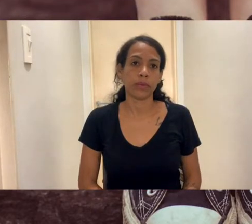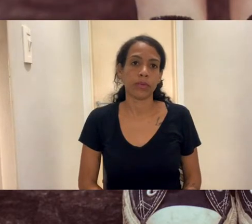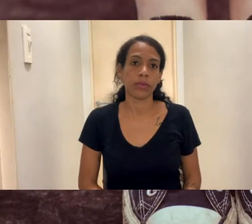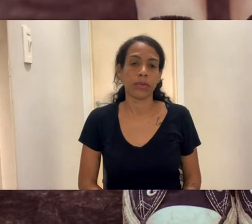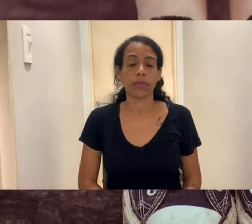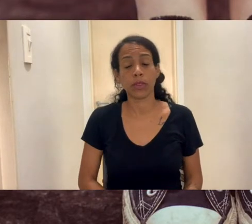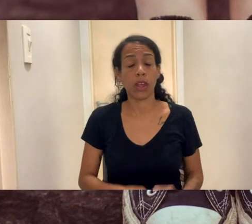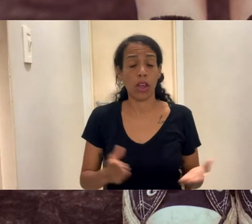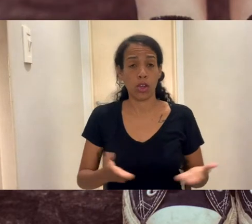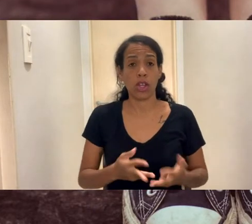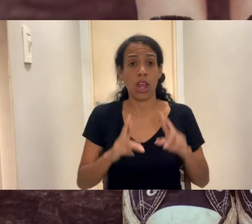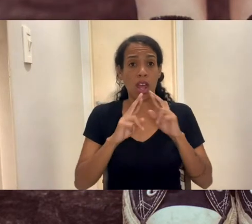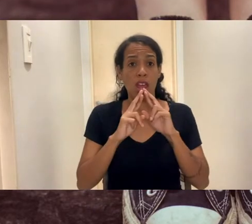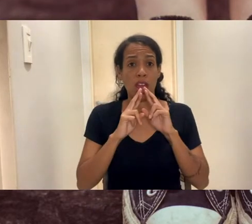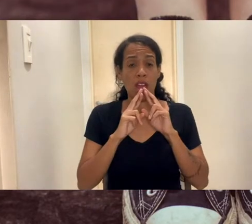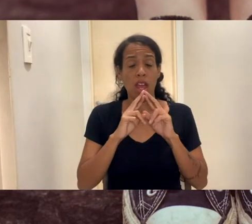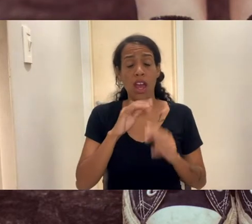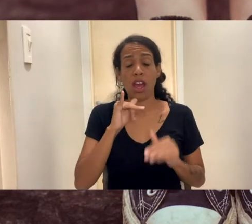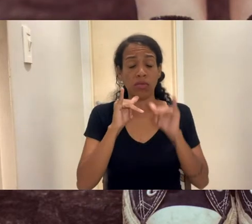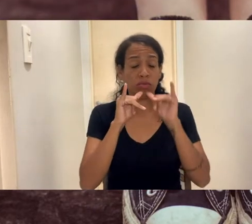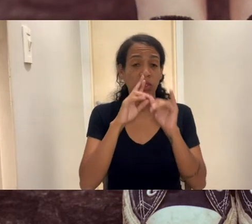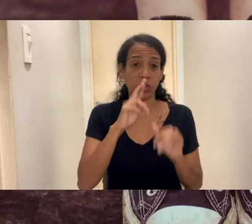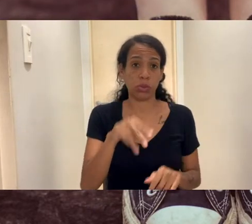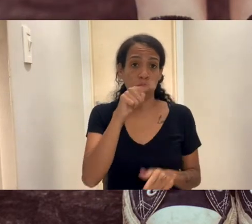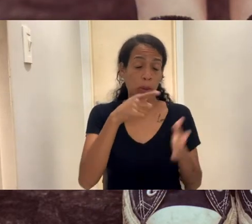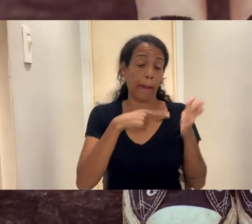Bom, respondendo um pouco dessa pergunta